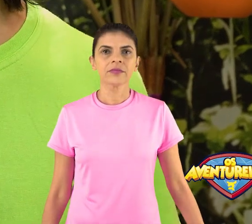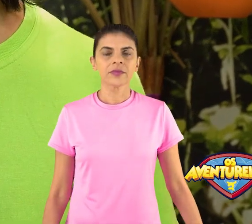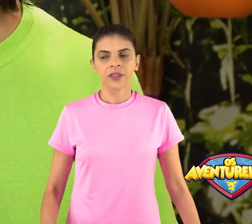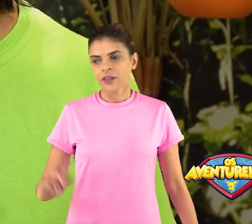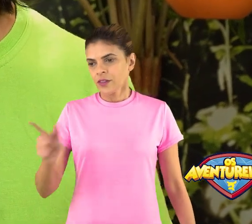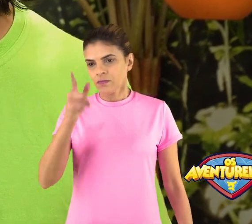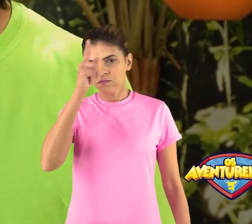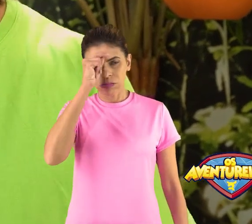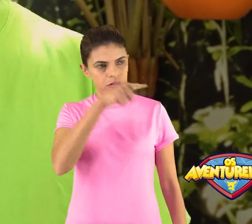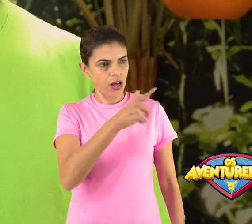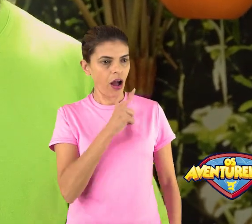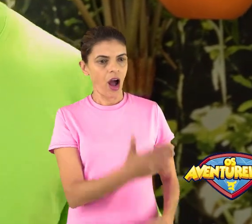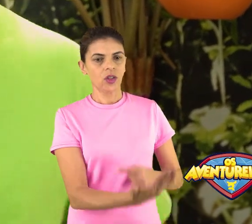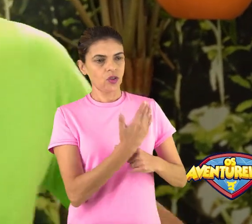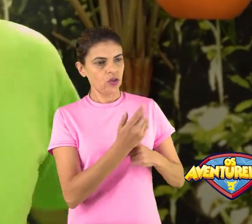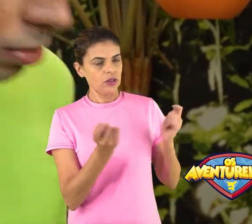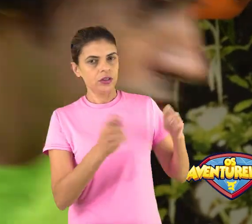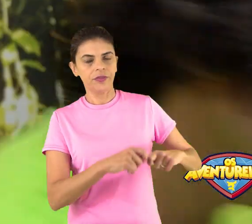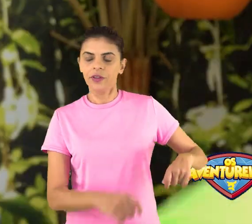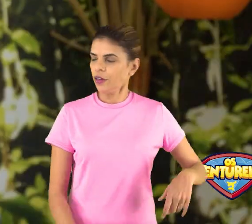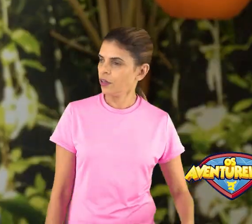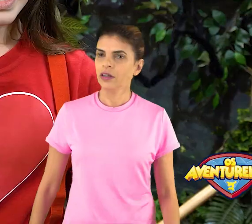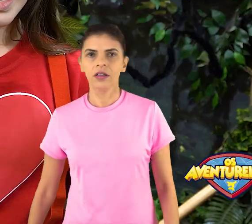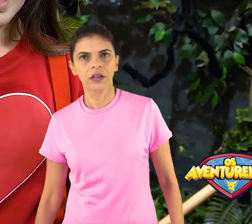Finalmente vocês serviram pra alguma coisa.